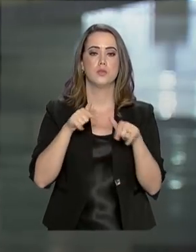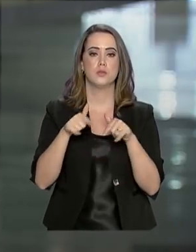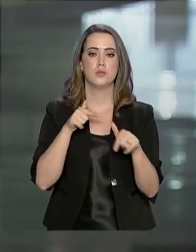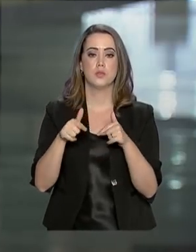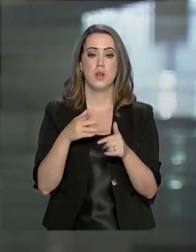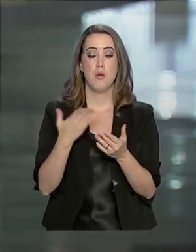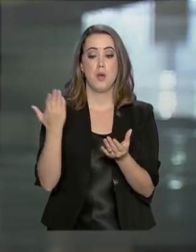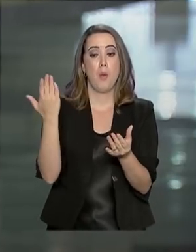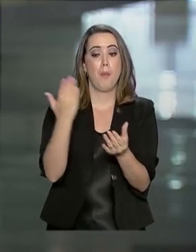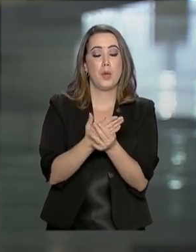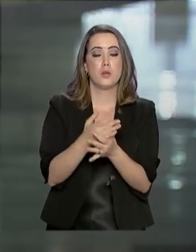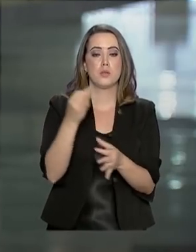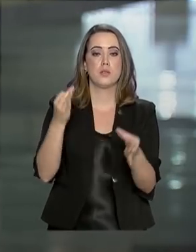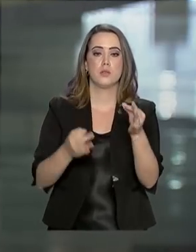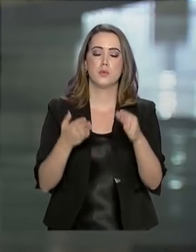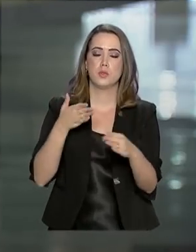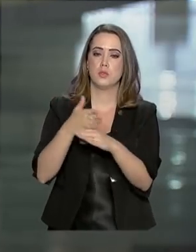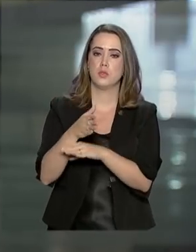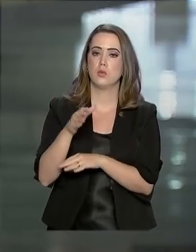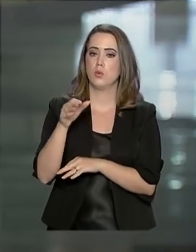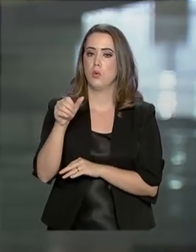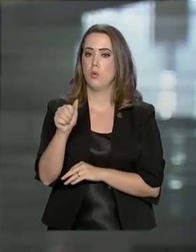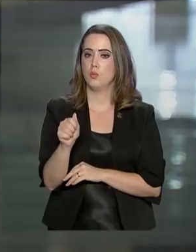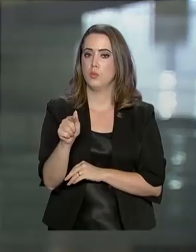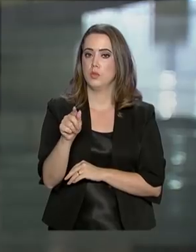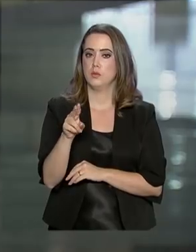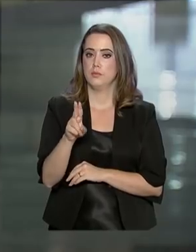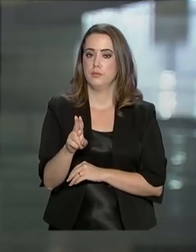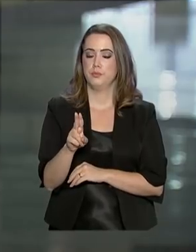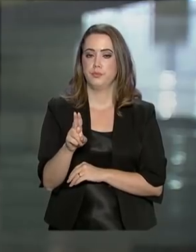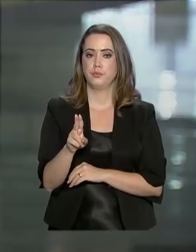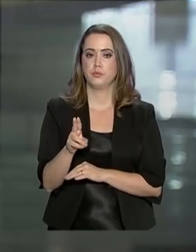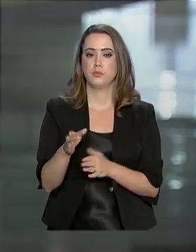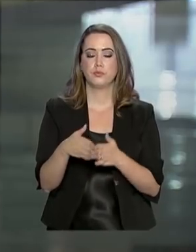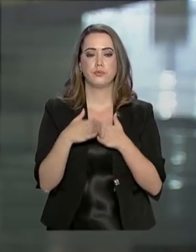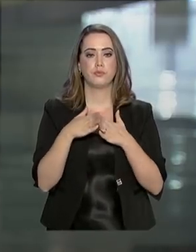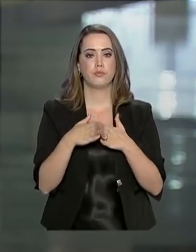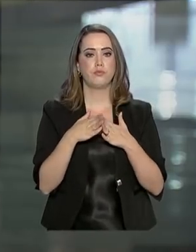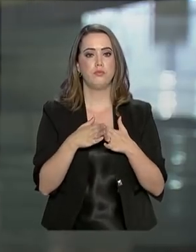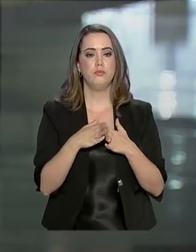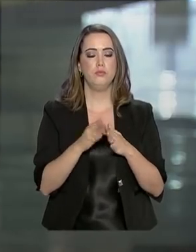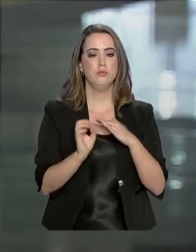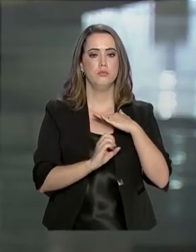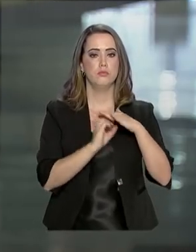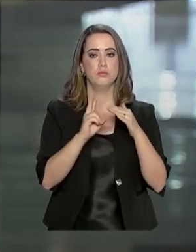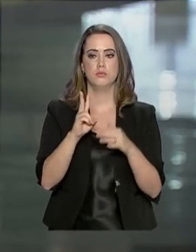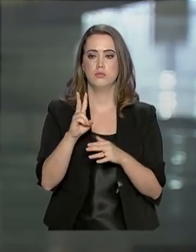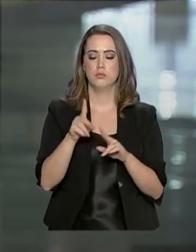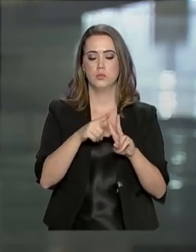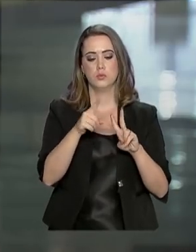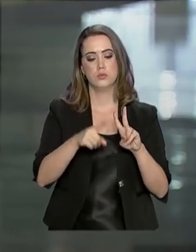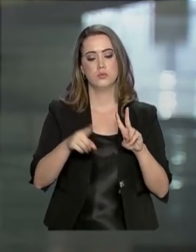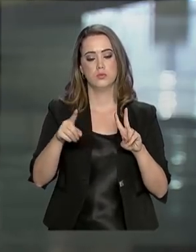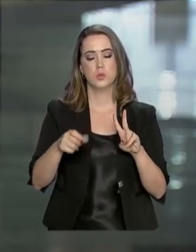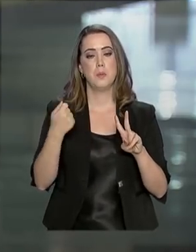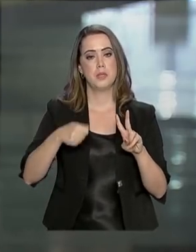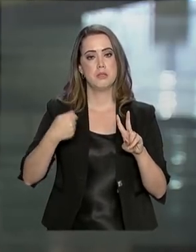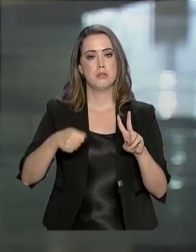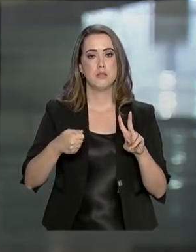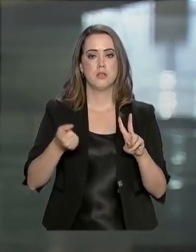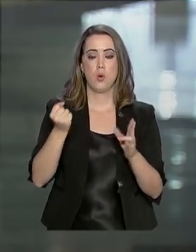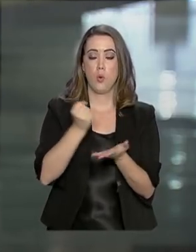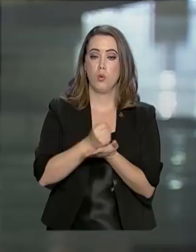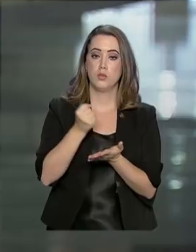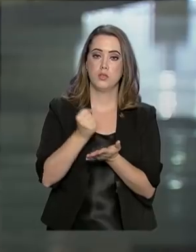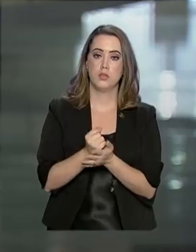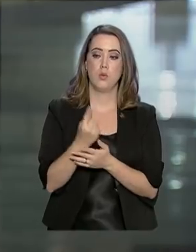cautelar ajuizada pela AGU Advocacia Geral da União que pede a que a empresa Vale ela seja obrigada a